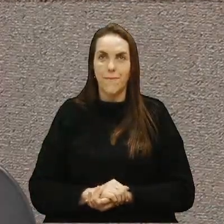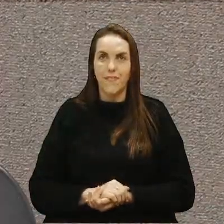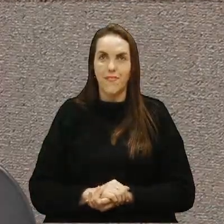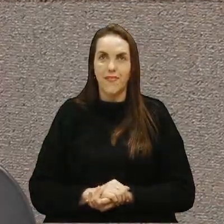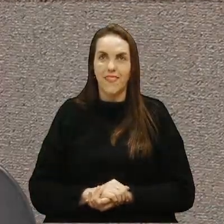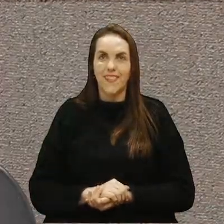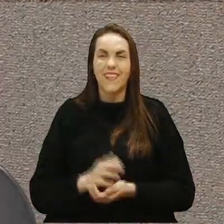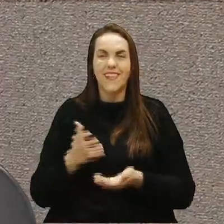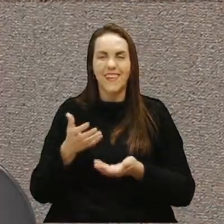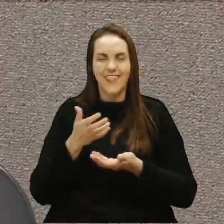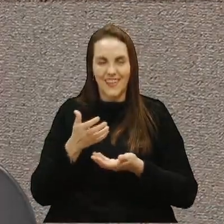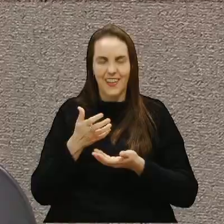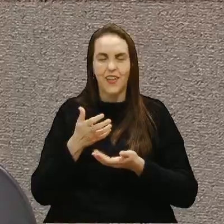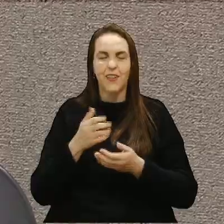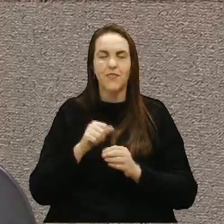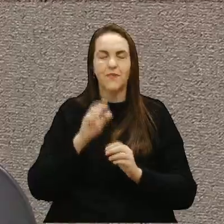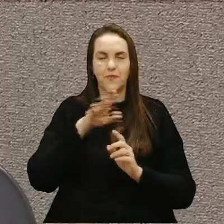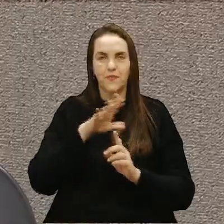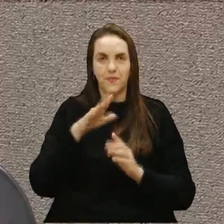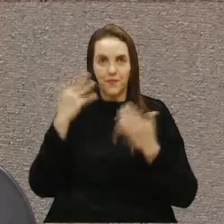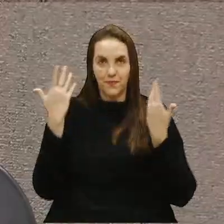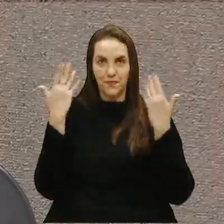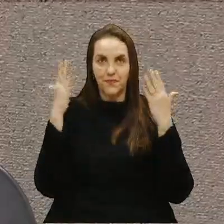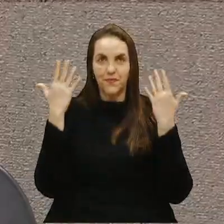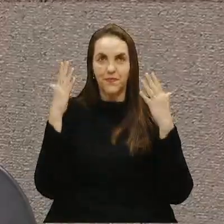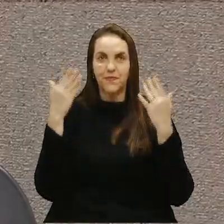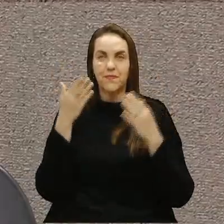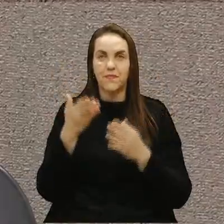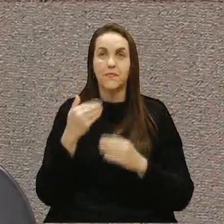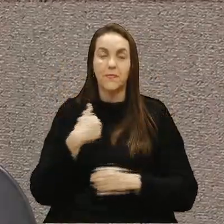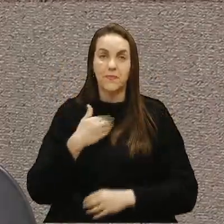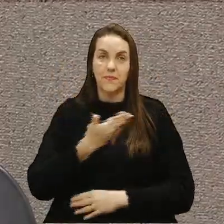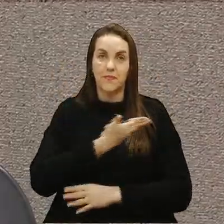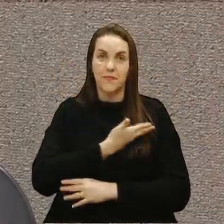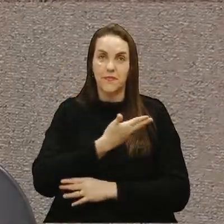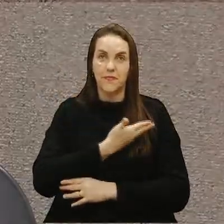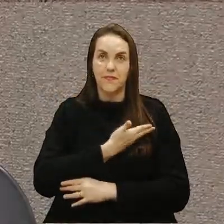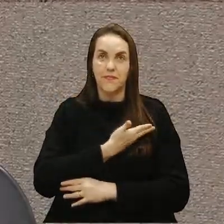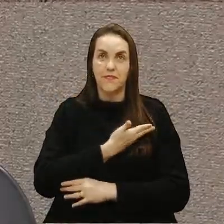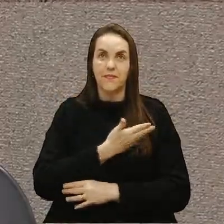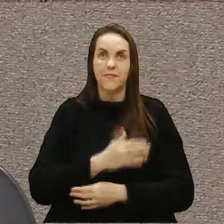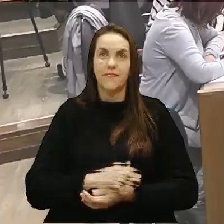Quero fazer um voto de congratulações à minha amiga...